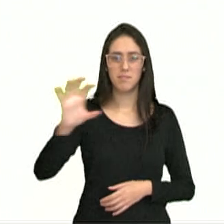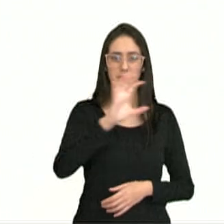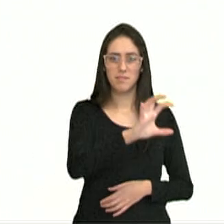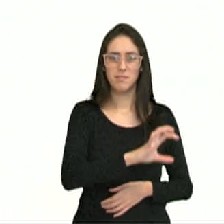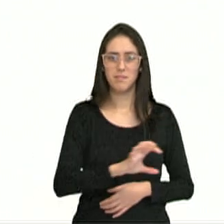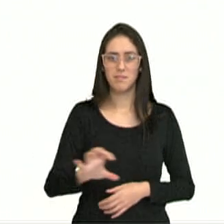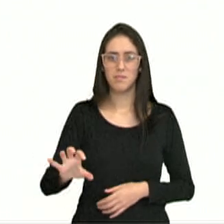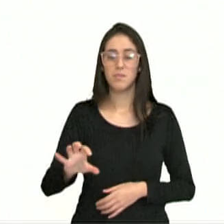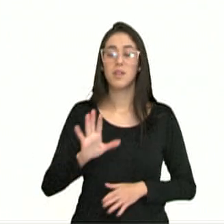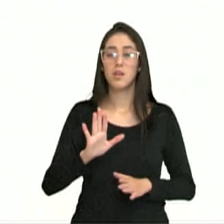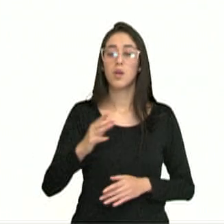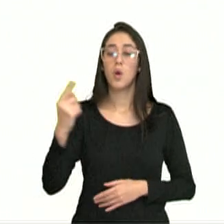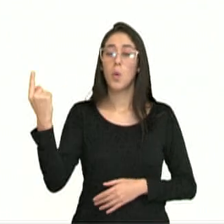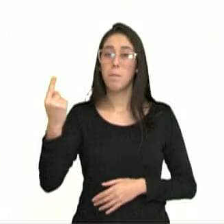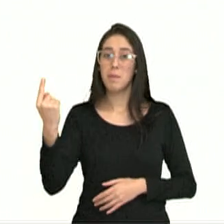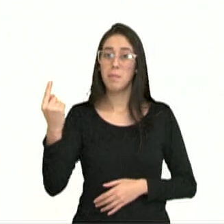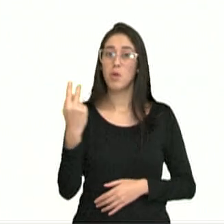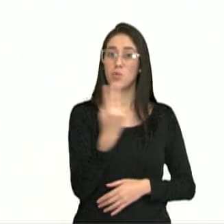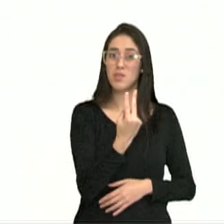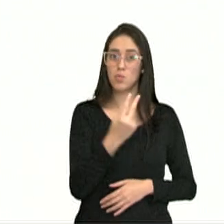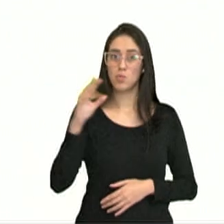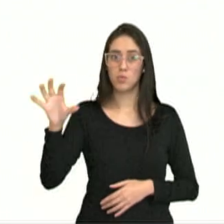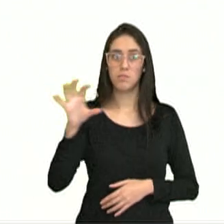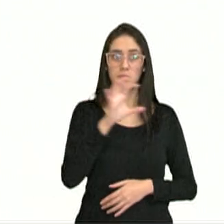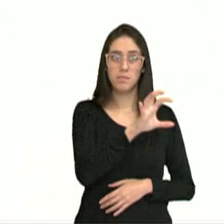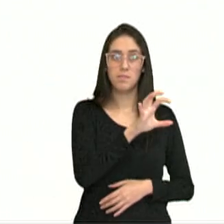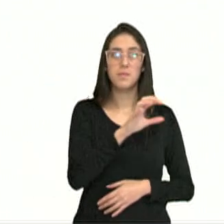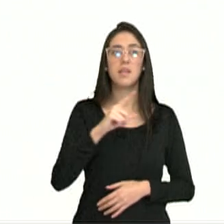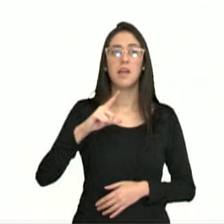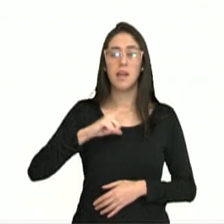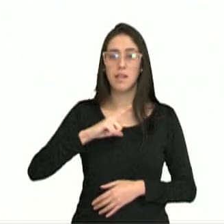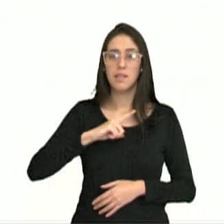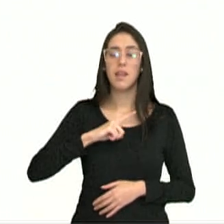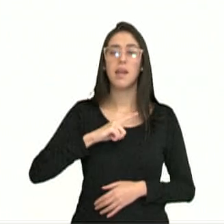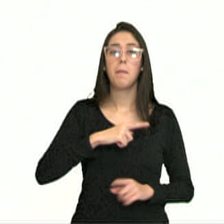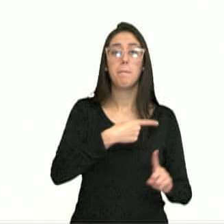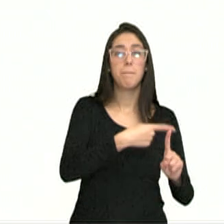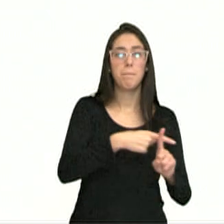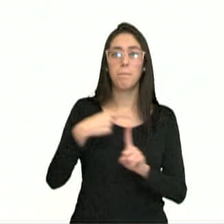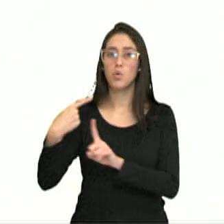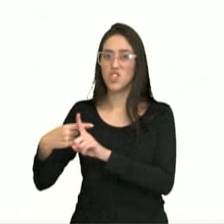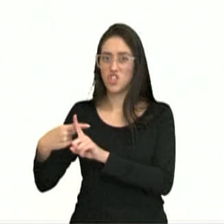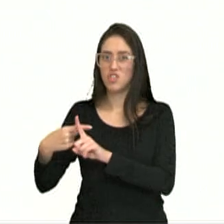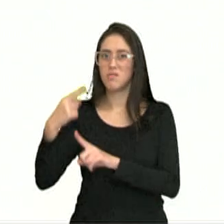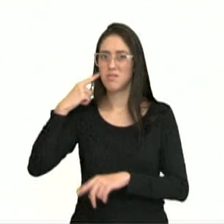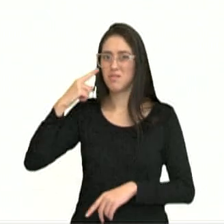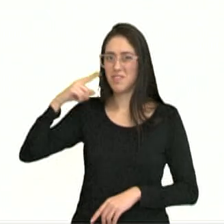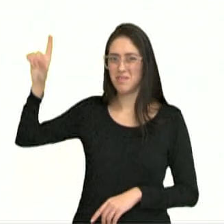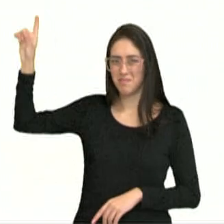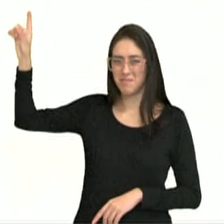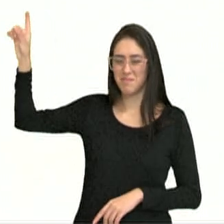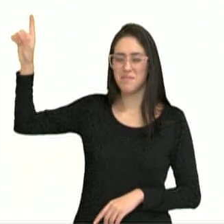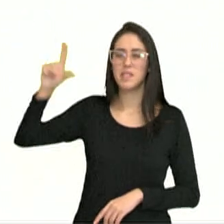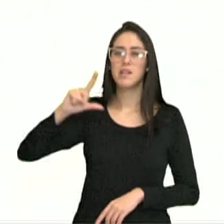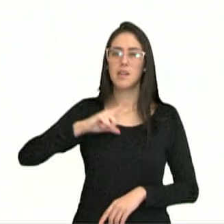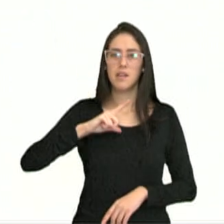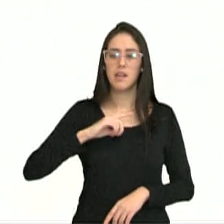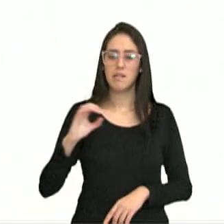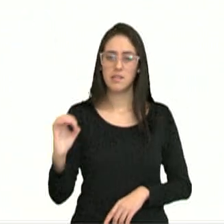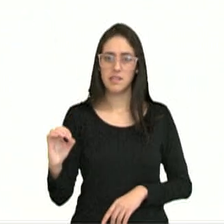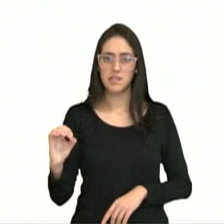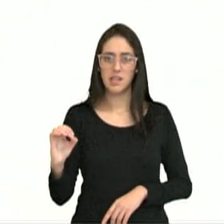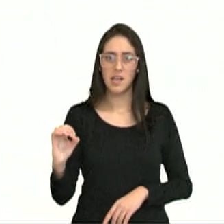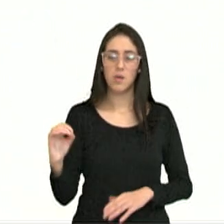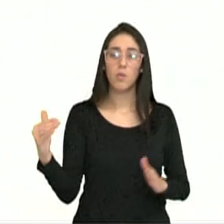e 2, nós temos os valores, temos sinais positivos, aonde eu tenho os ângulos entre 0